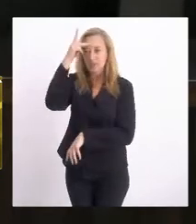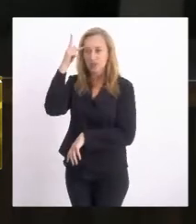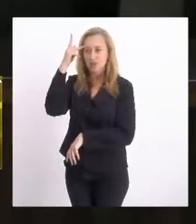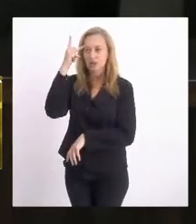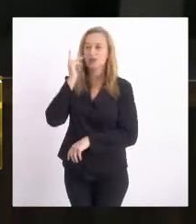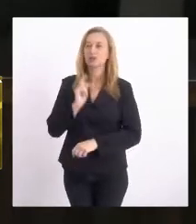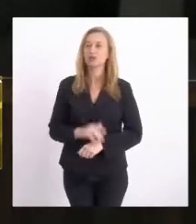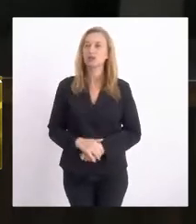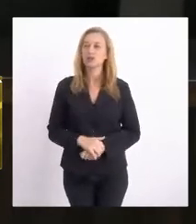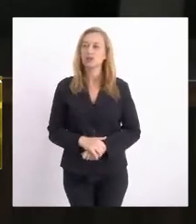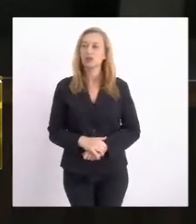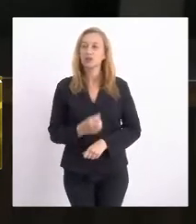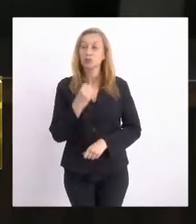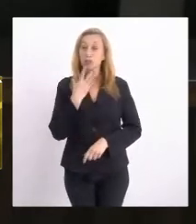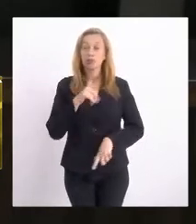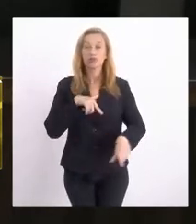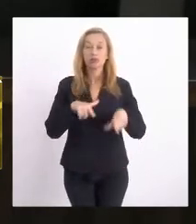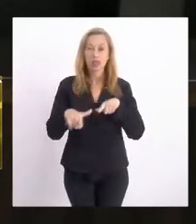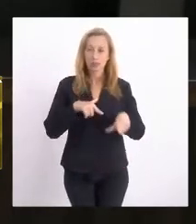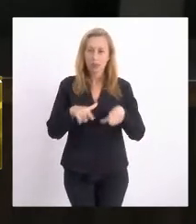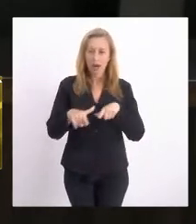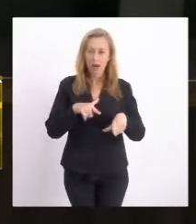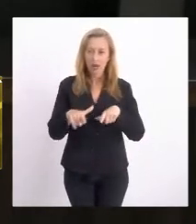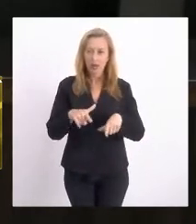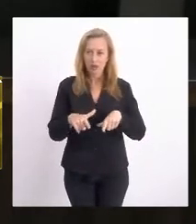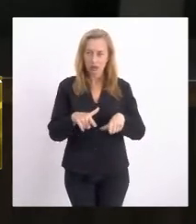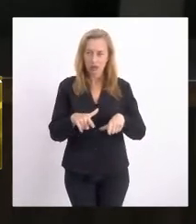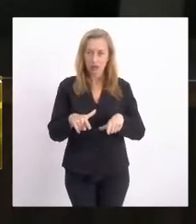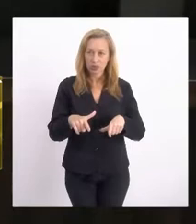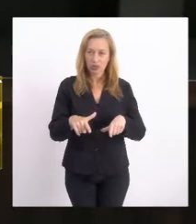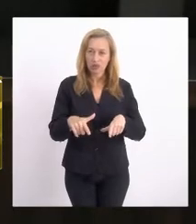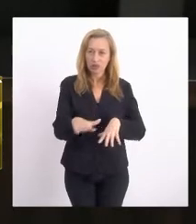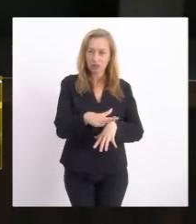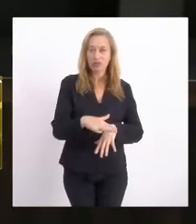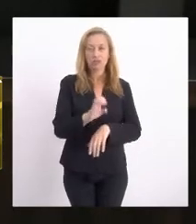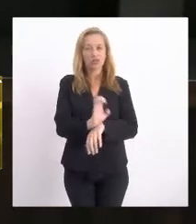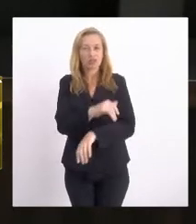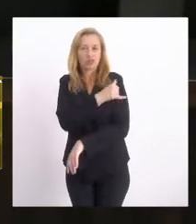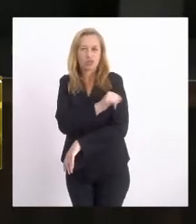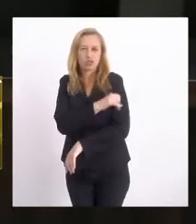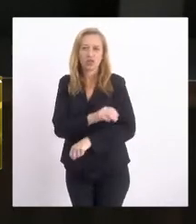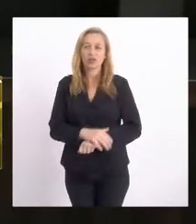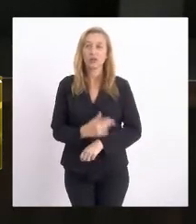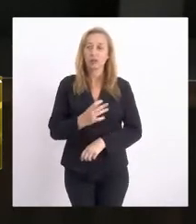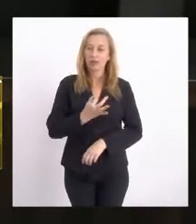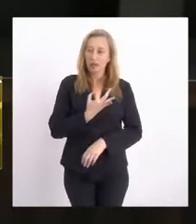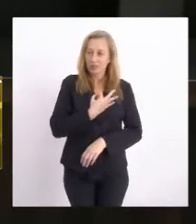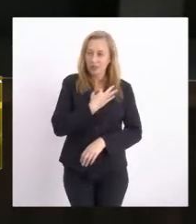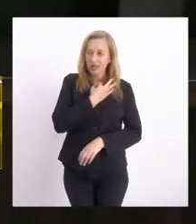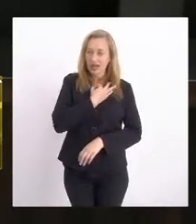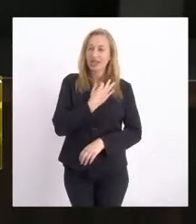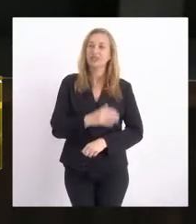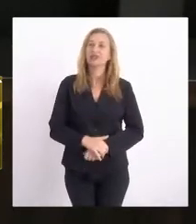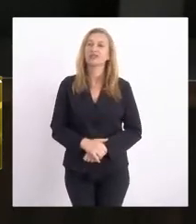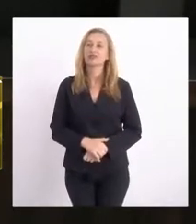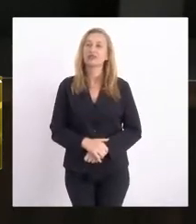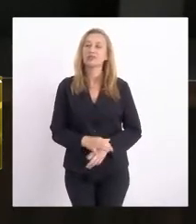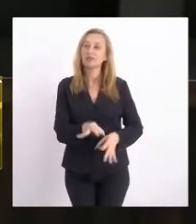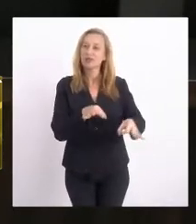prestam relevantes serviços à causa pública do Estado do Rio de Janeiro a medalha foi instituída